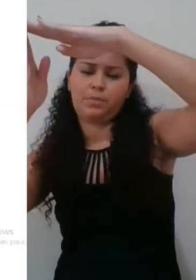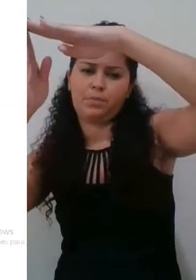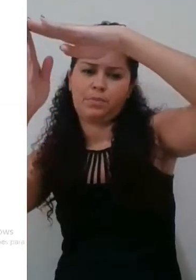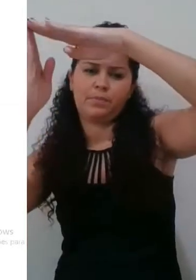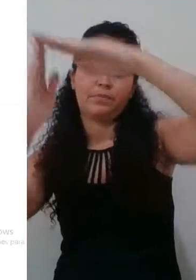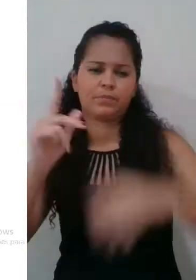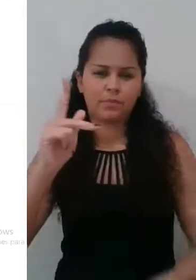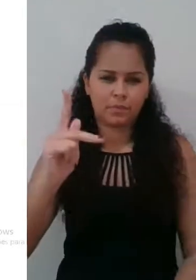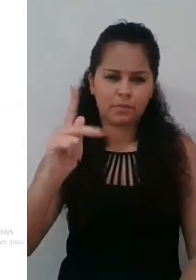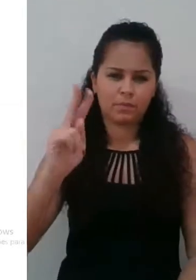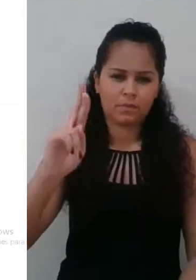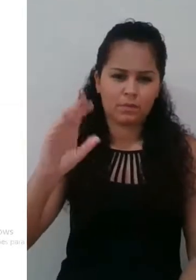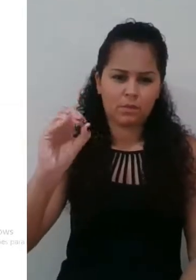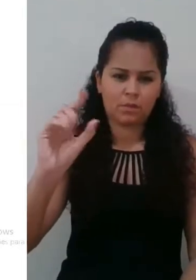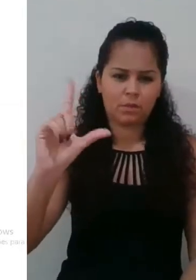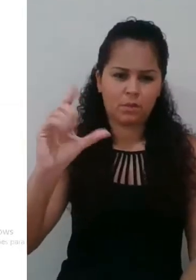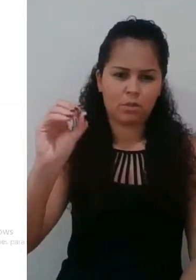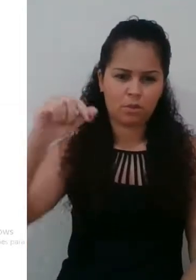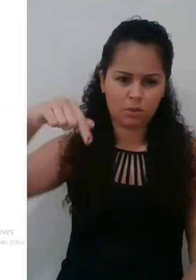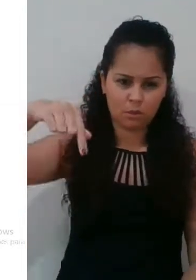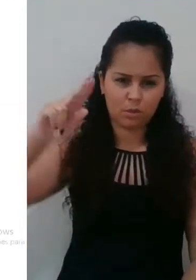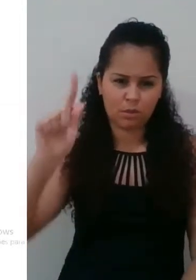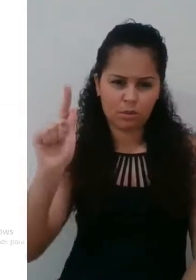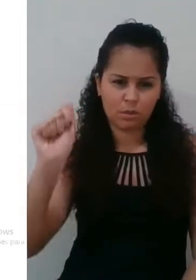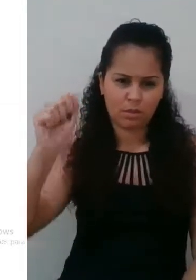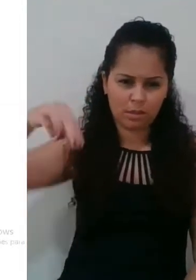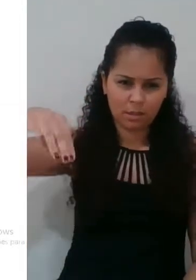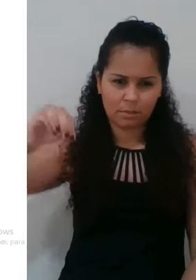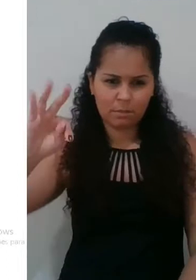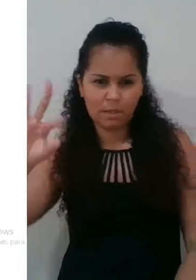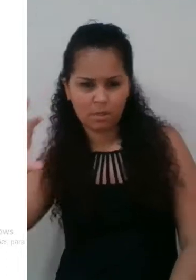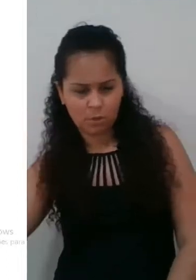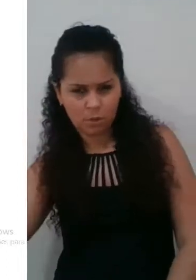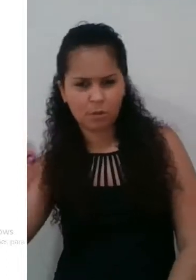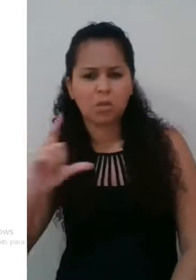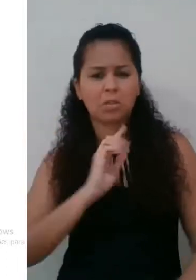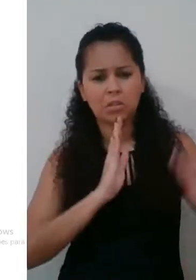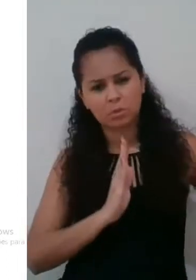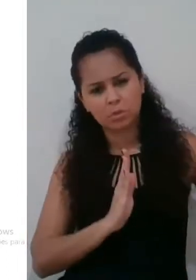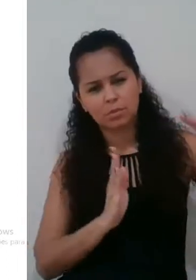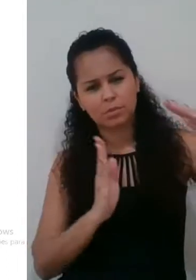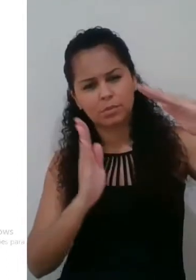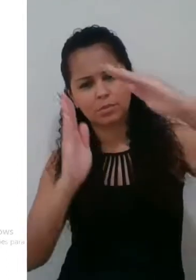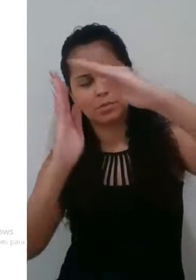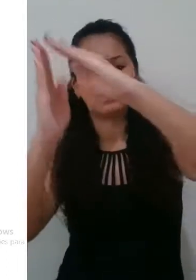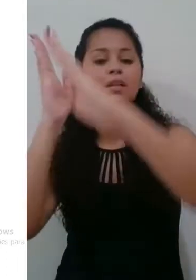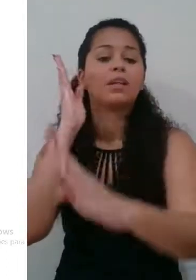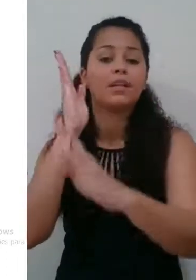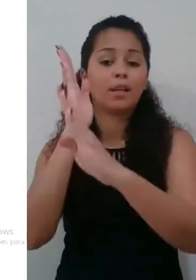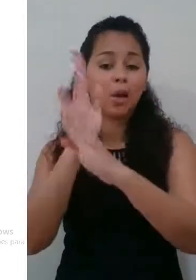raios luminosos vão se encontrar nesse ponto. Então, já que a gente tem um encontro dos prolongamentos, a gente tem uma